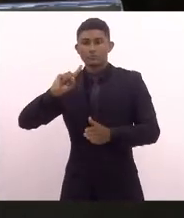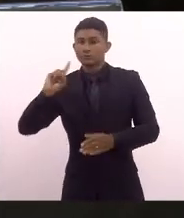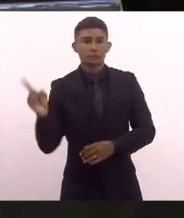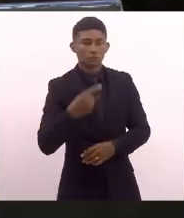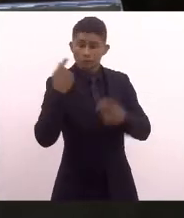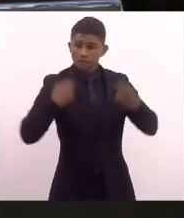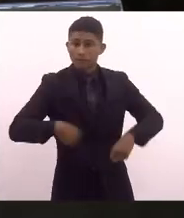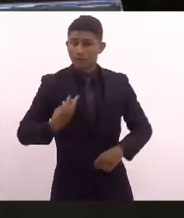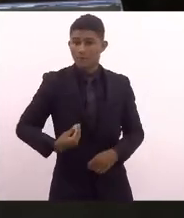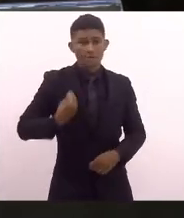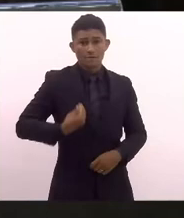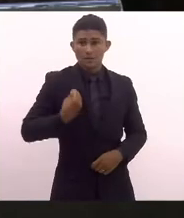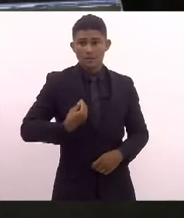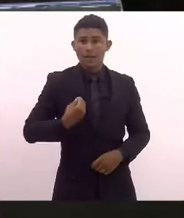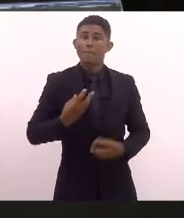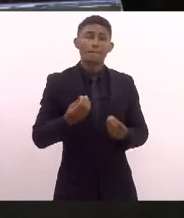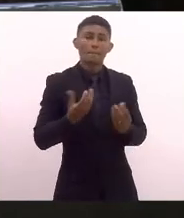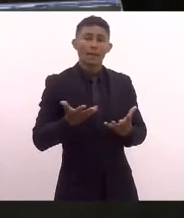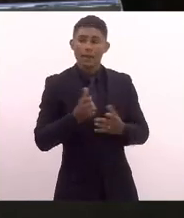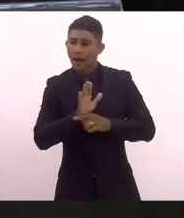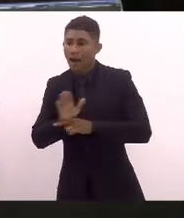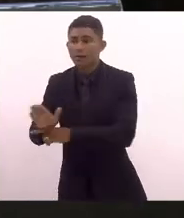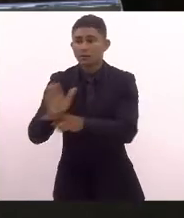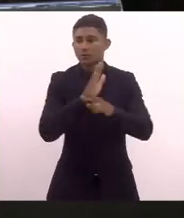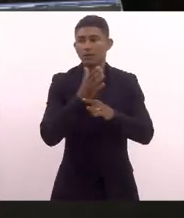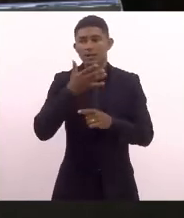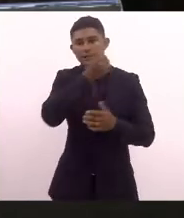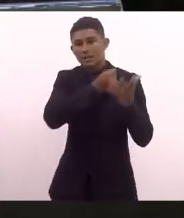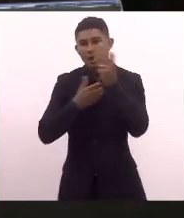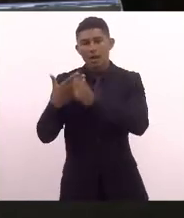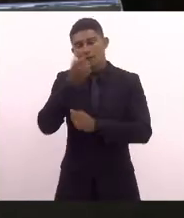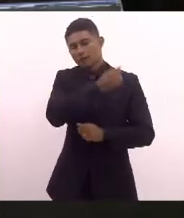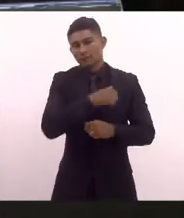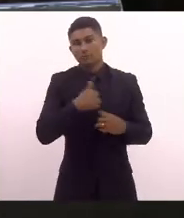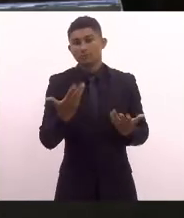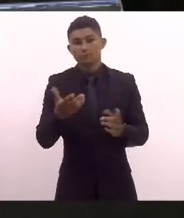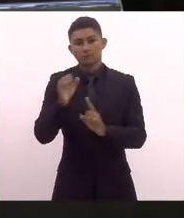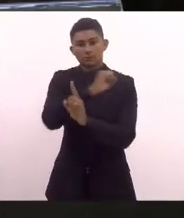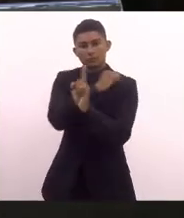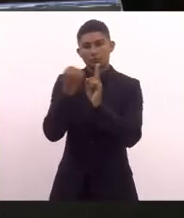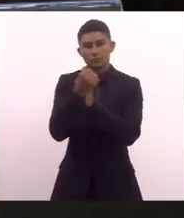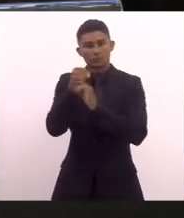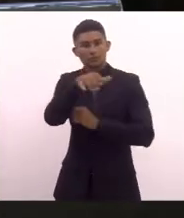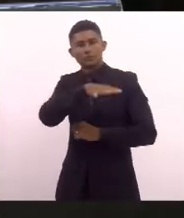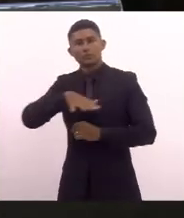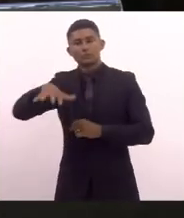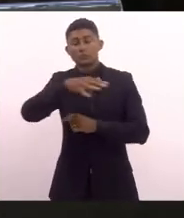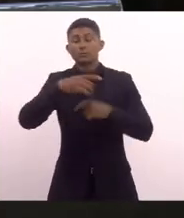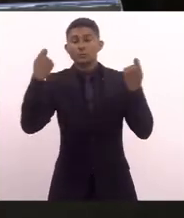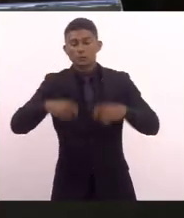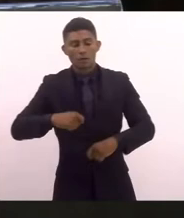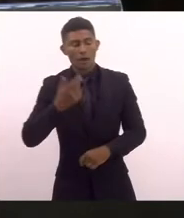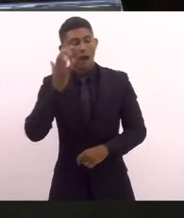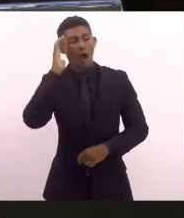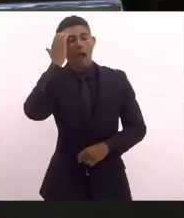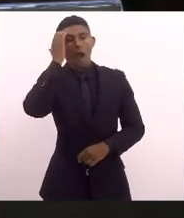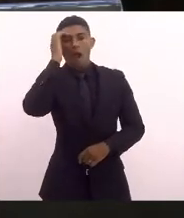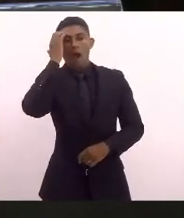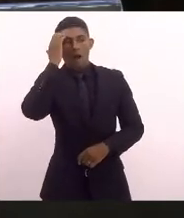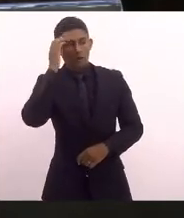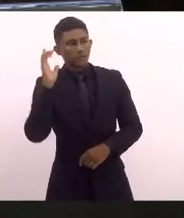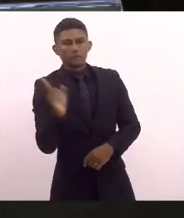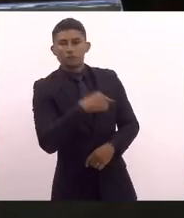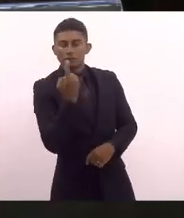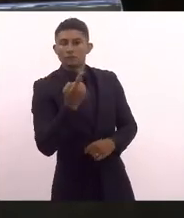para salvarmos vidas. E aí, a toda a sociedade precisou entender que nós